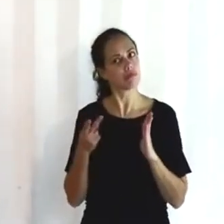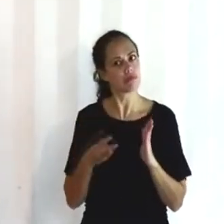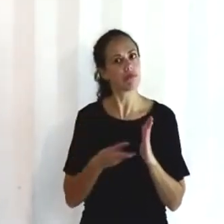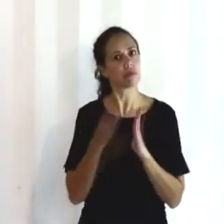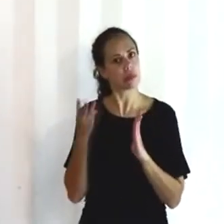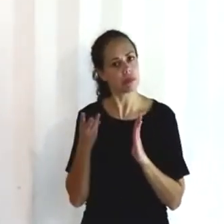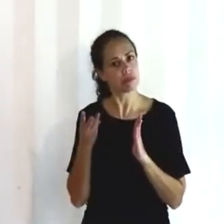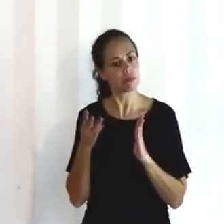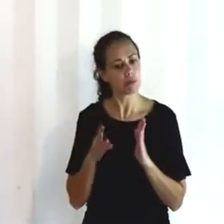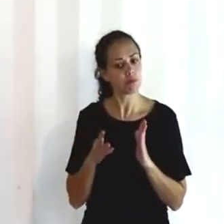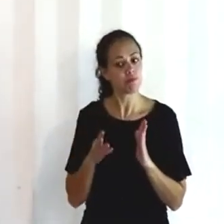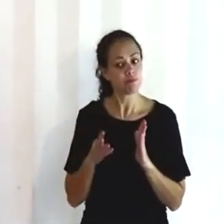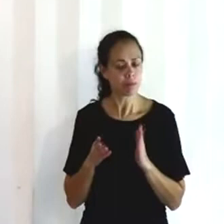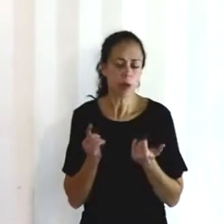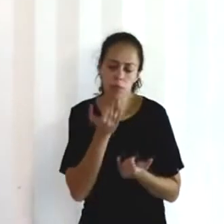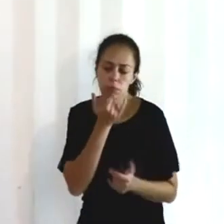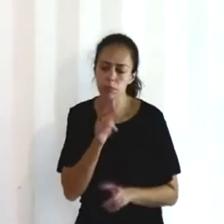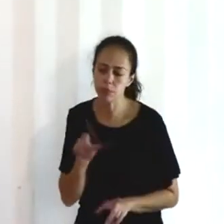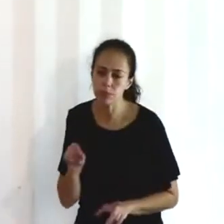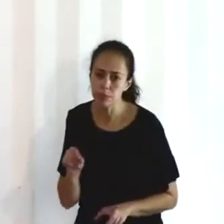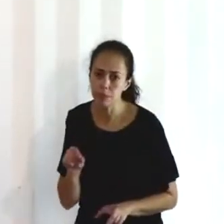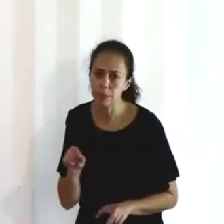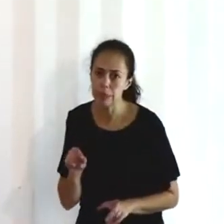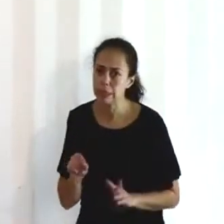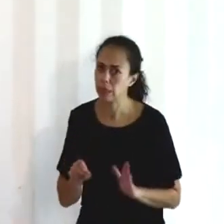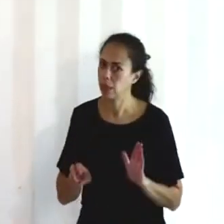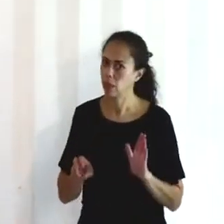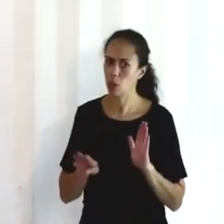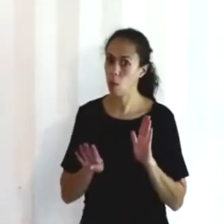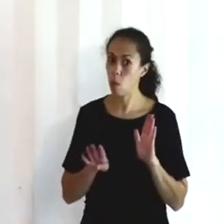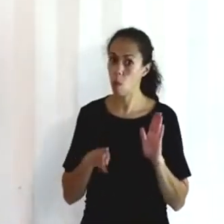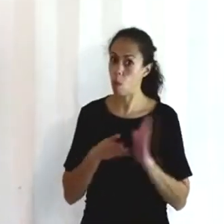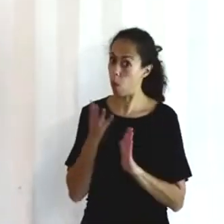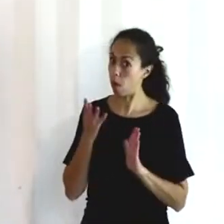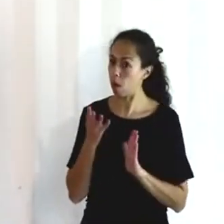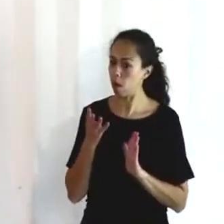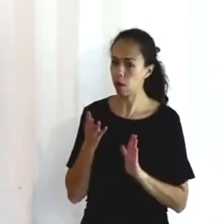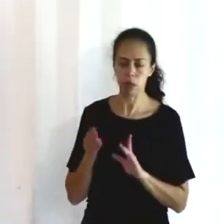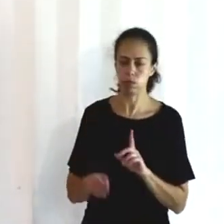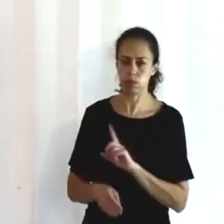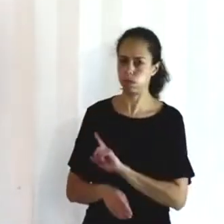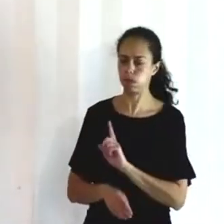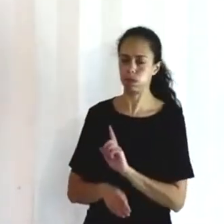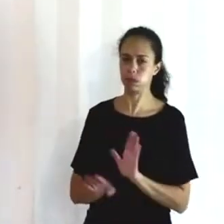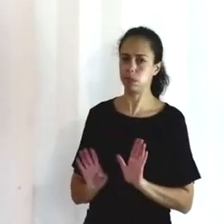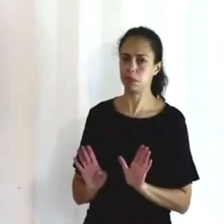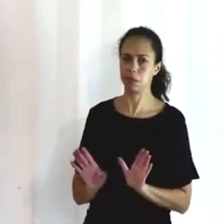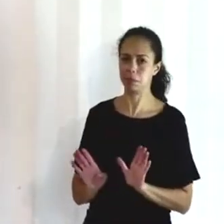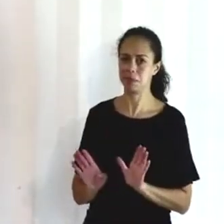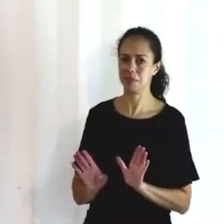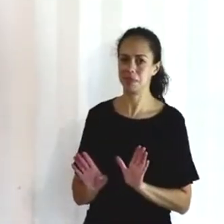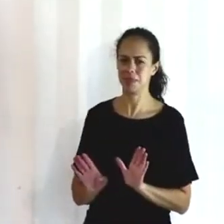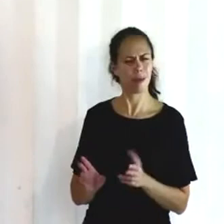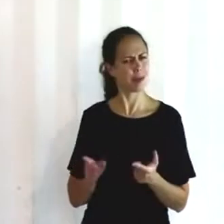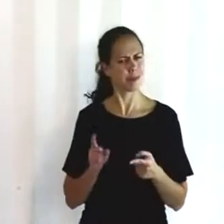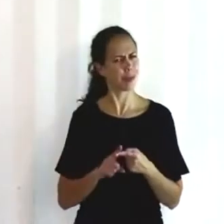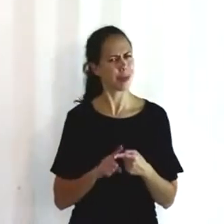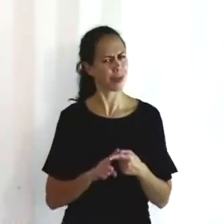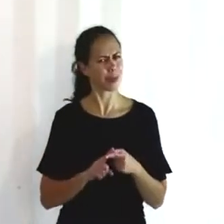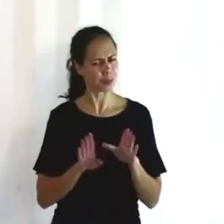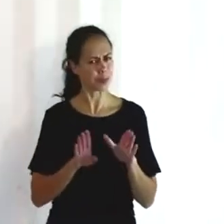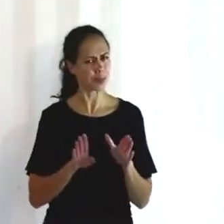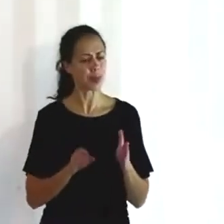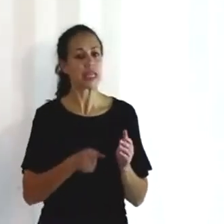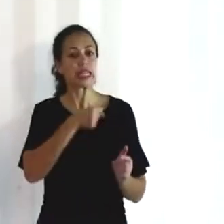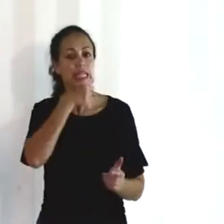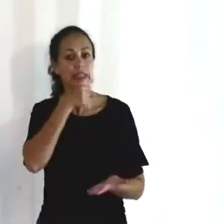por quê? Porque eles usavam uma linha de pensamento de um dos profetas do Antigo Testamento, que era o profeta Amós. O profeta Amós,